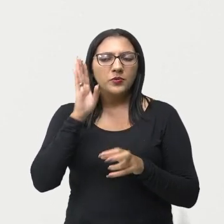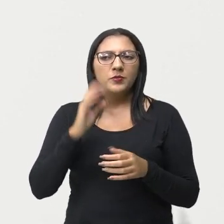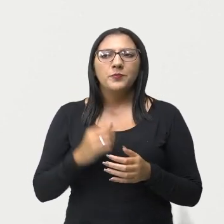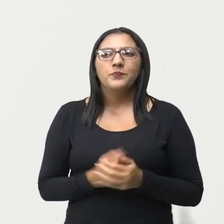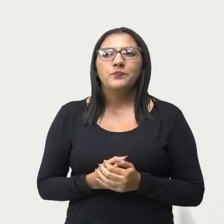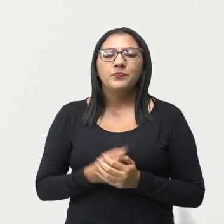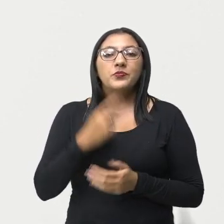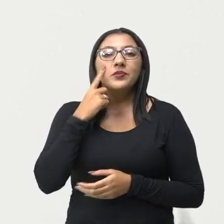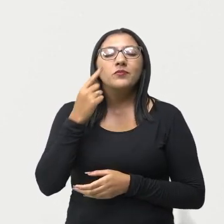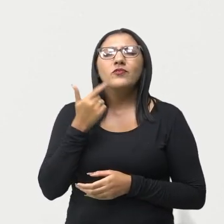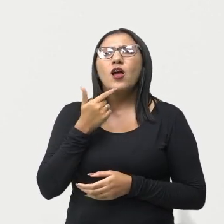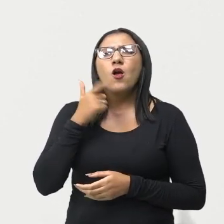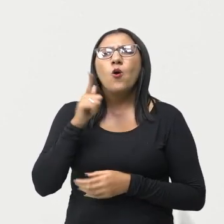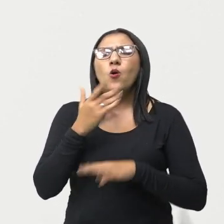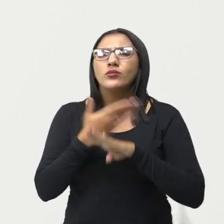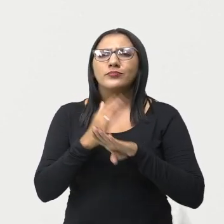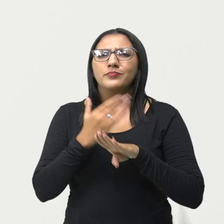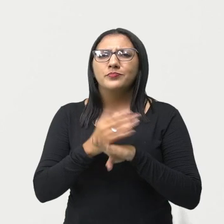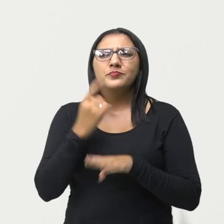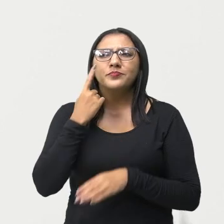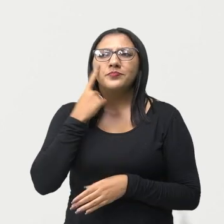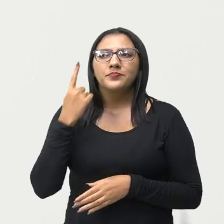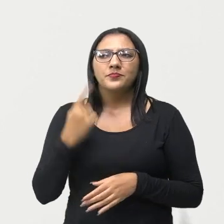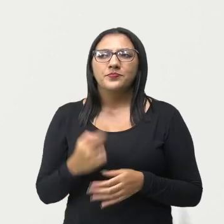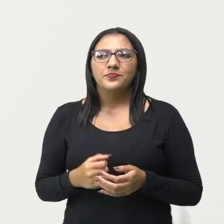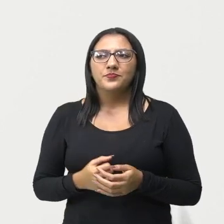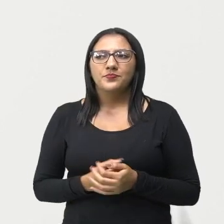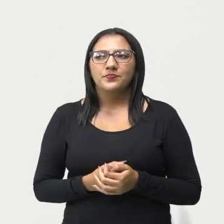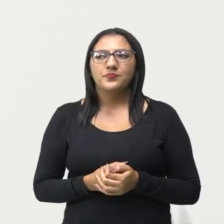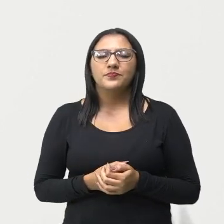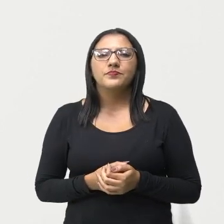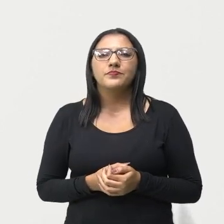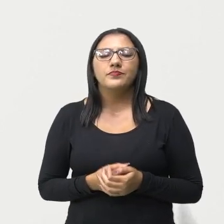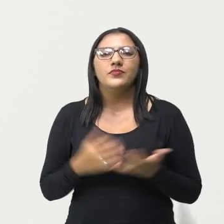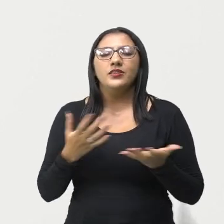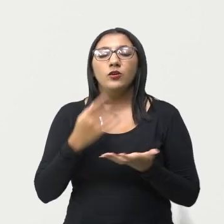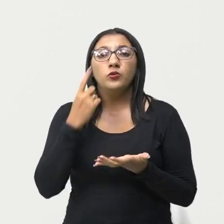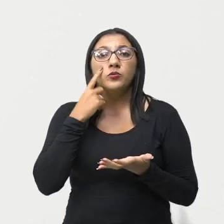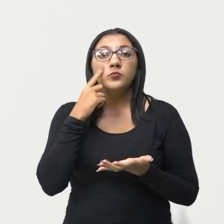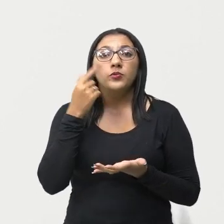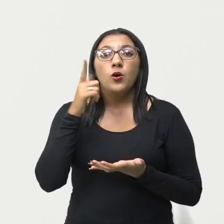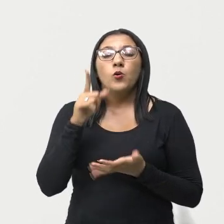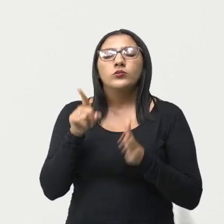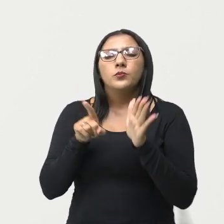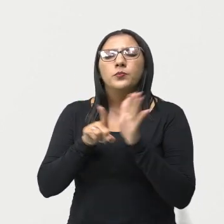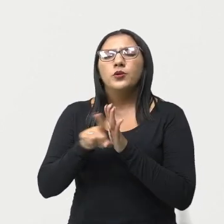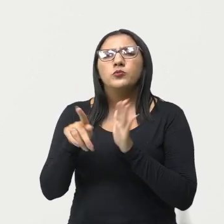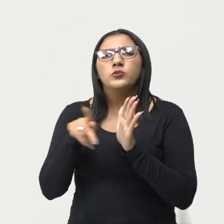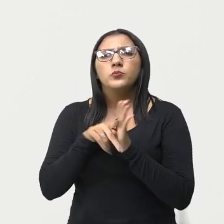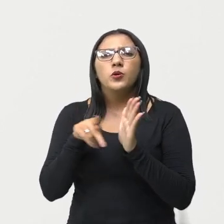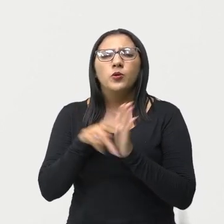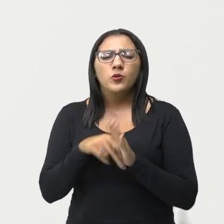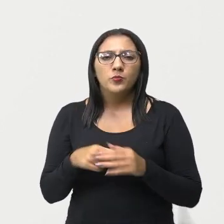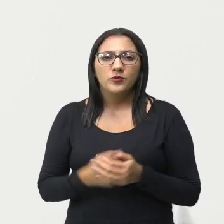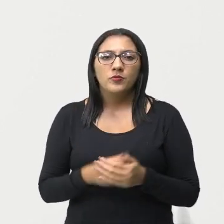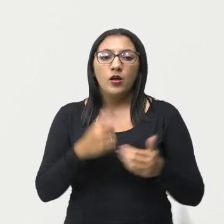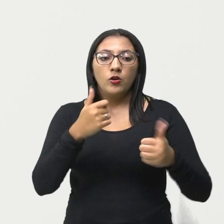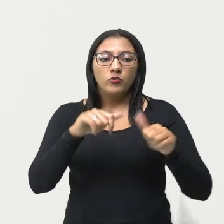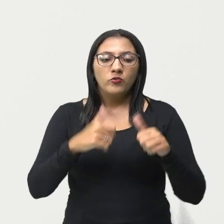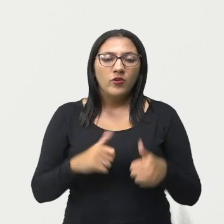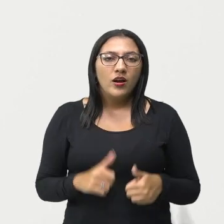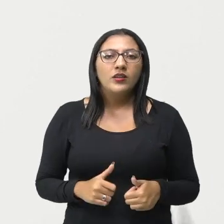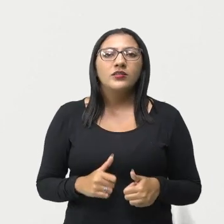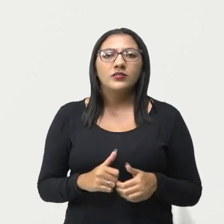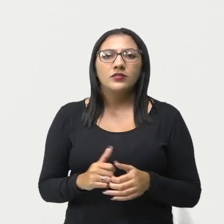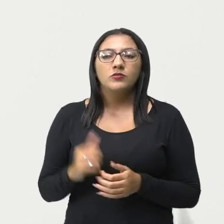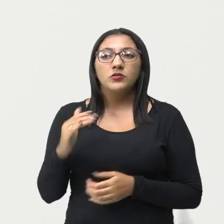a mais uma questão para treinar? Olha só, agora vamos pegar uma questão retirada lá da avaliação do estado